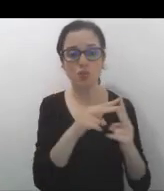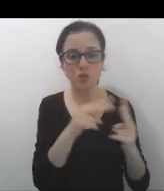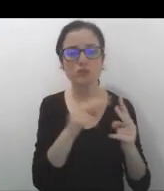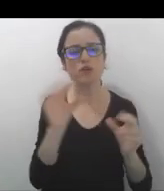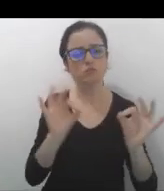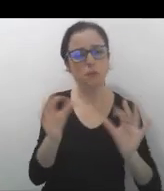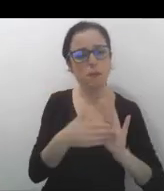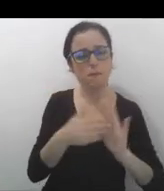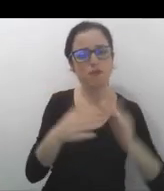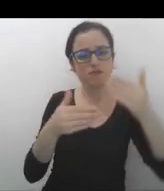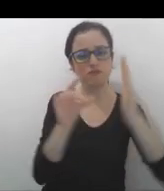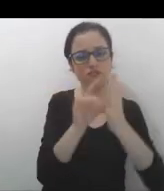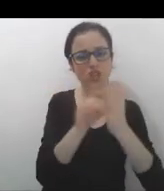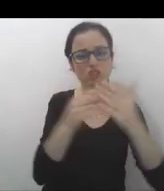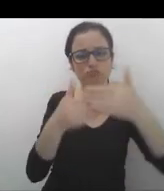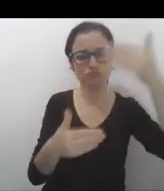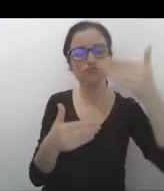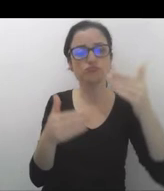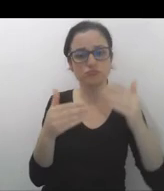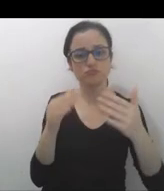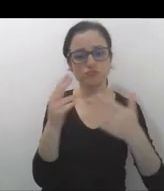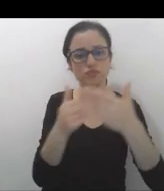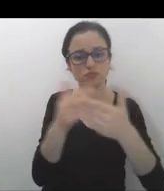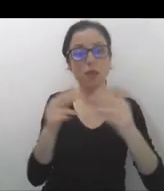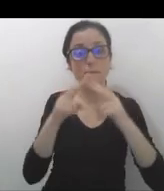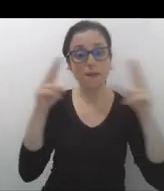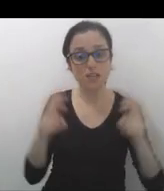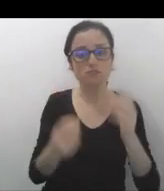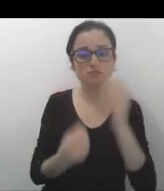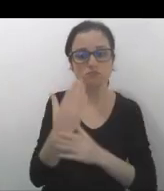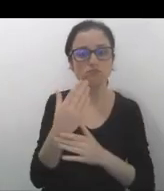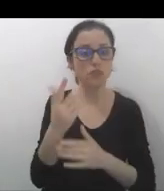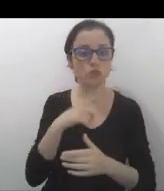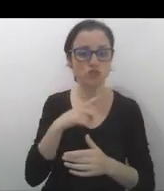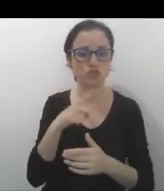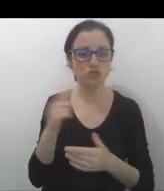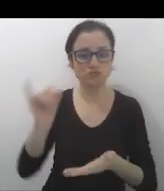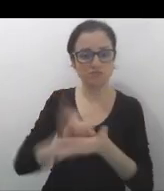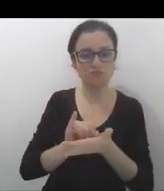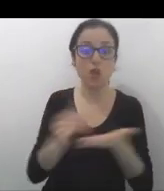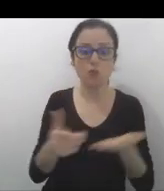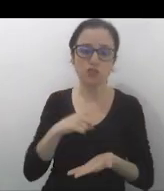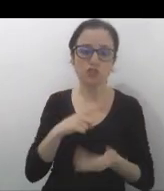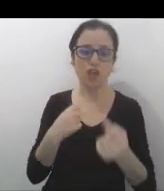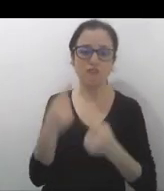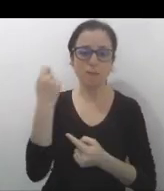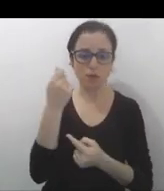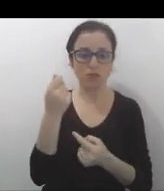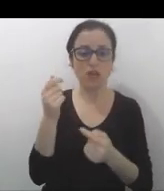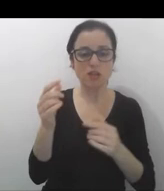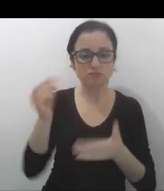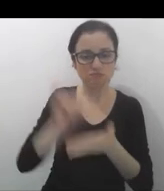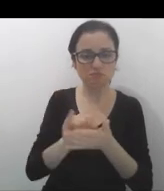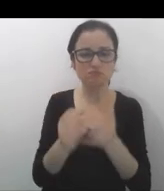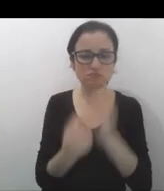e a Lina propõe essa vitrine das formas. Quando o MASP é fundado, ele não tem ainda a sede que tem hoje,